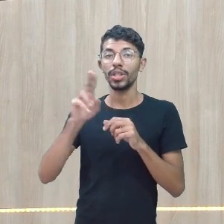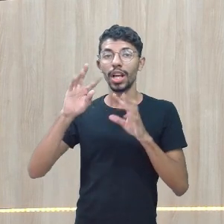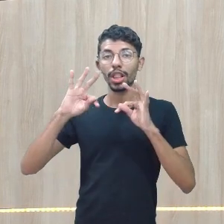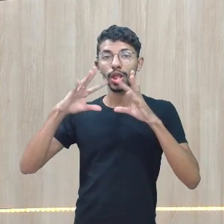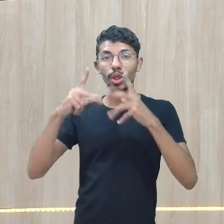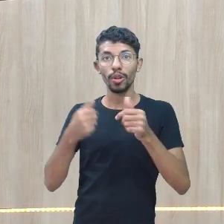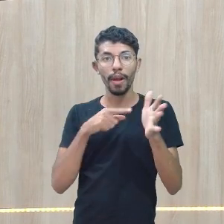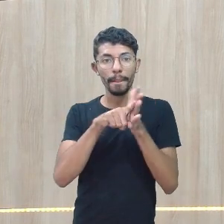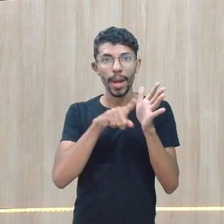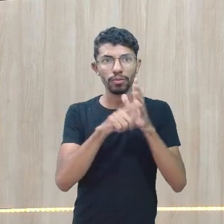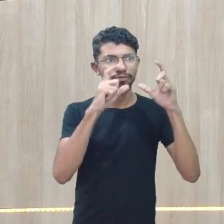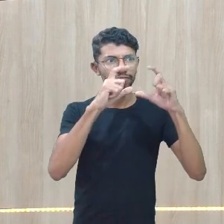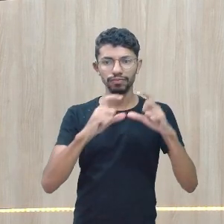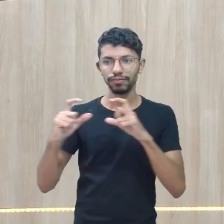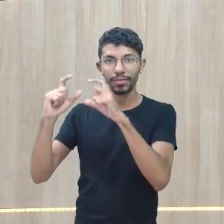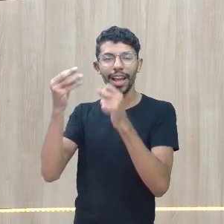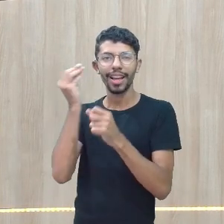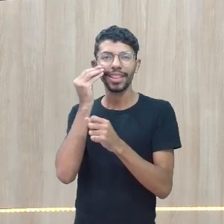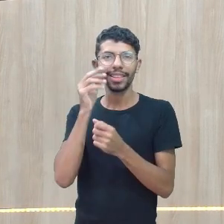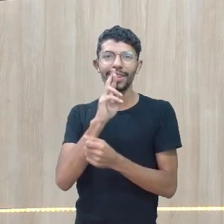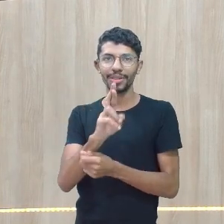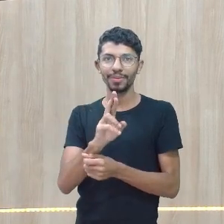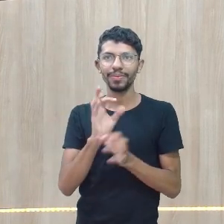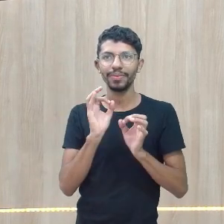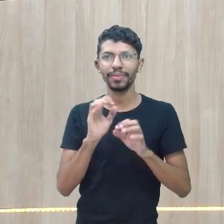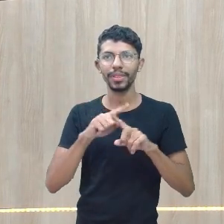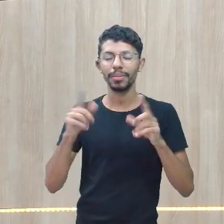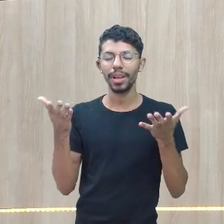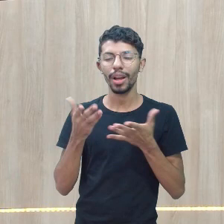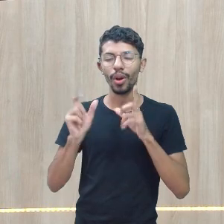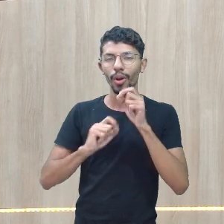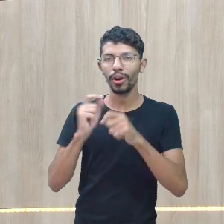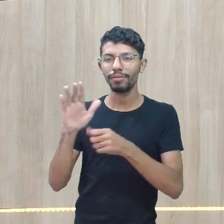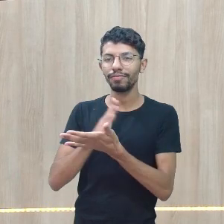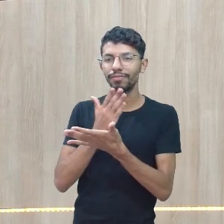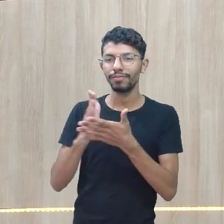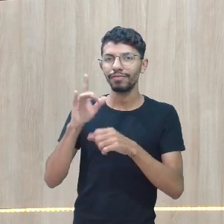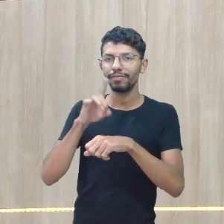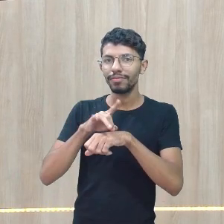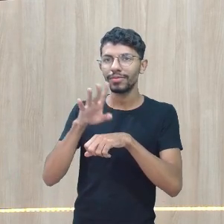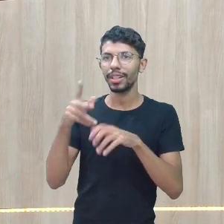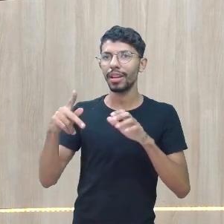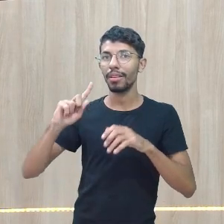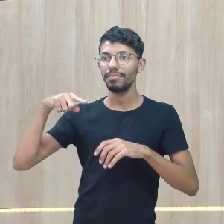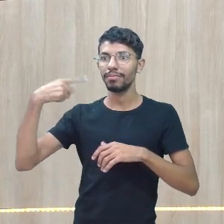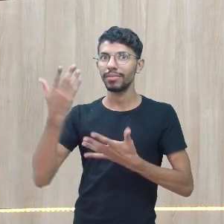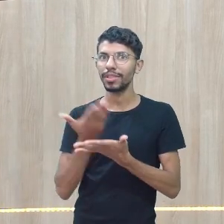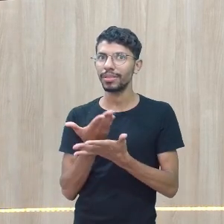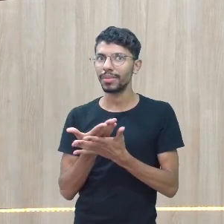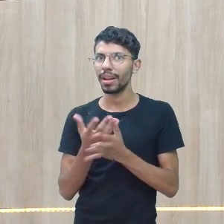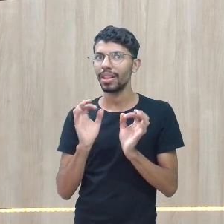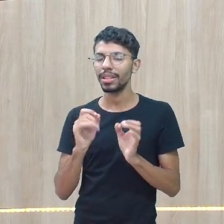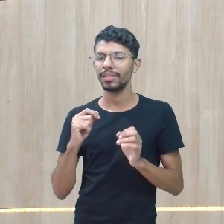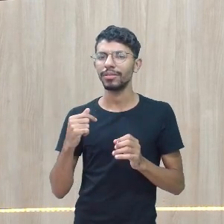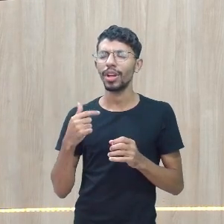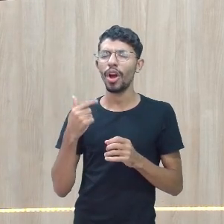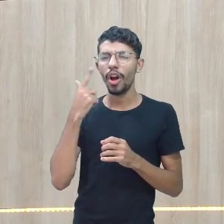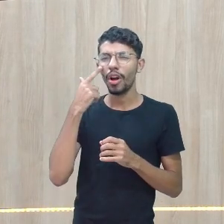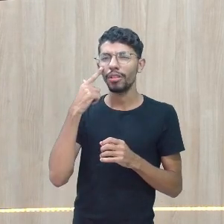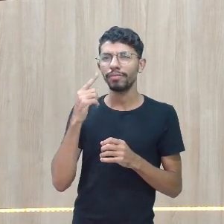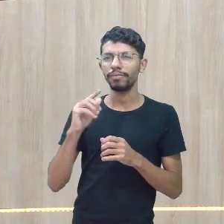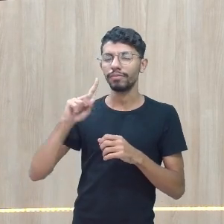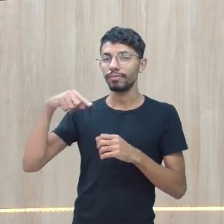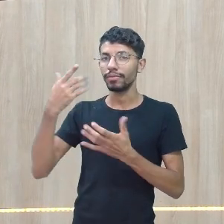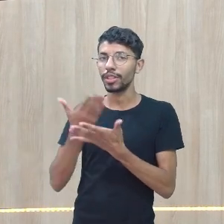tentar responder. Mas agora eu quero dar algumas dicas da próxima aula. Na próxima aula, eu gostaria que vocês juntassem